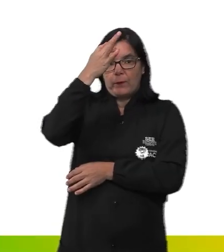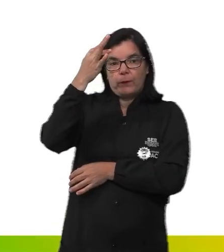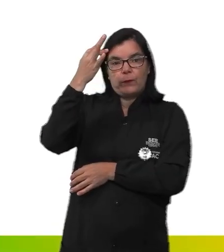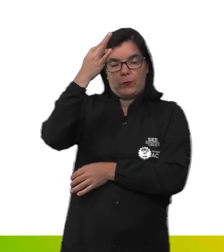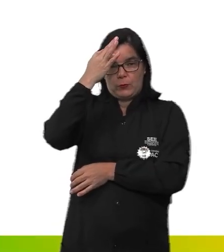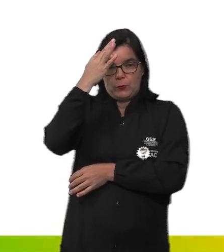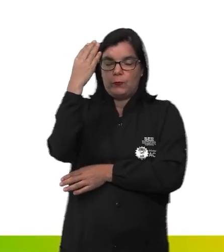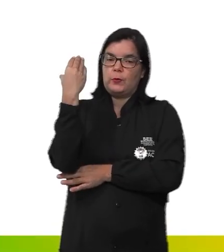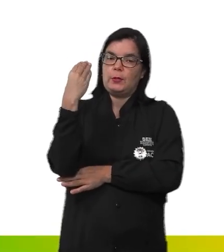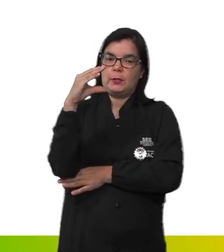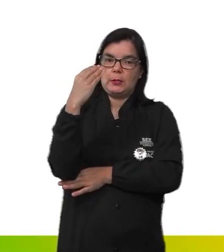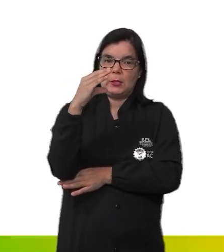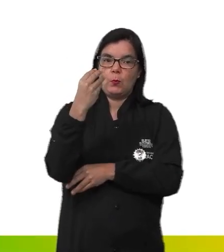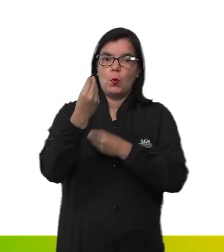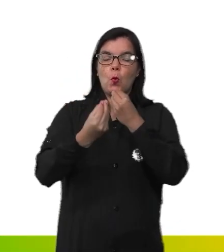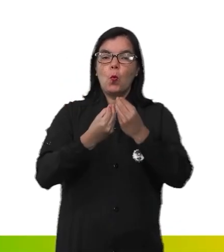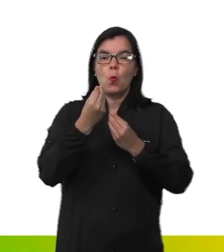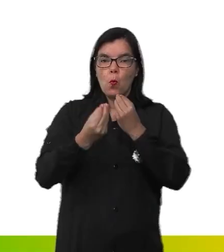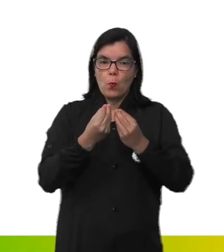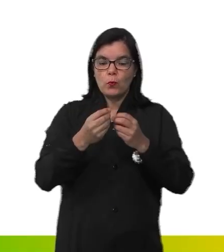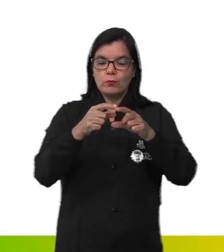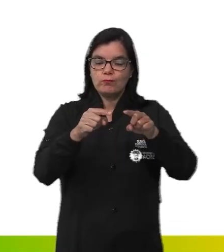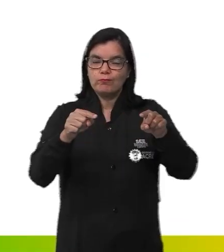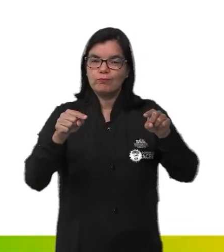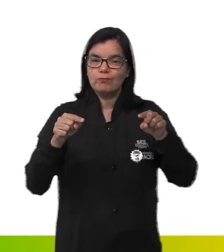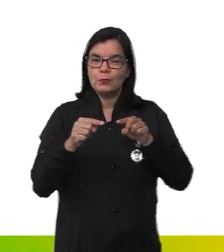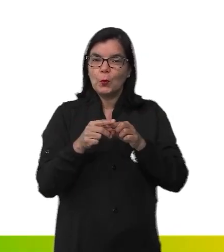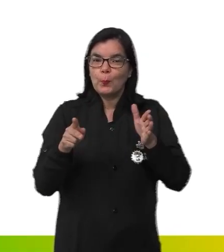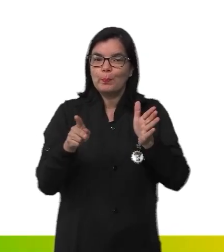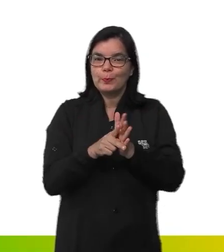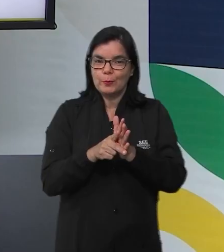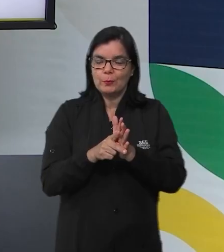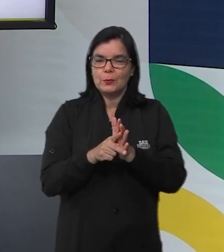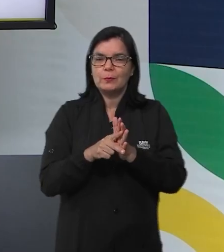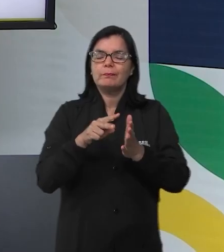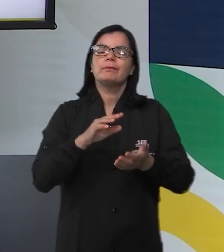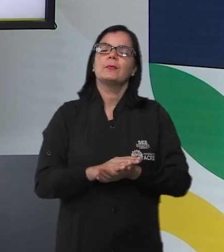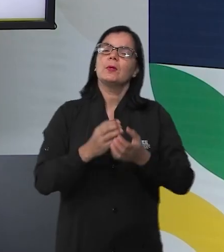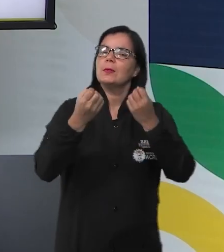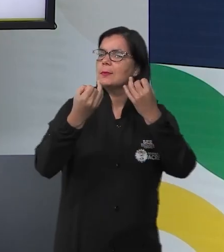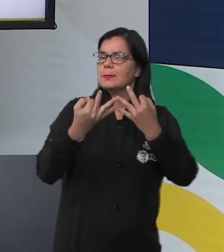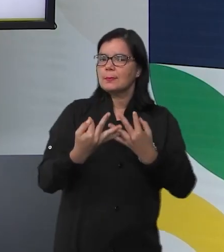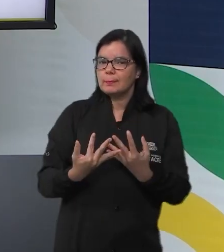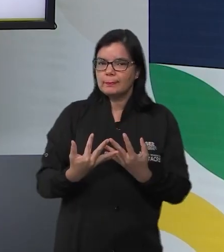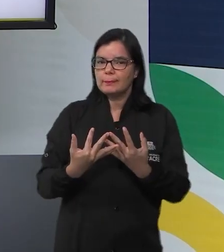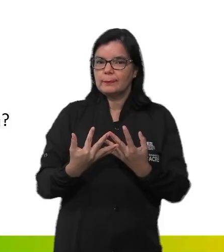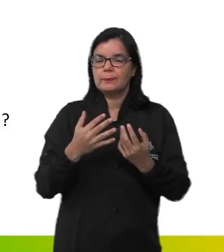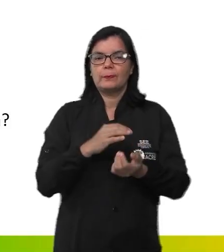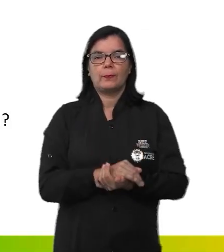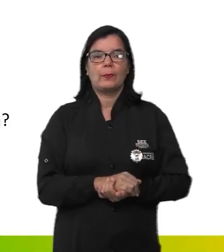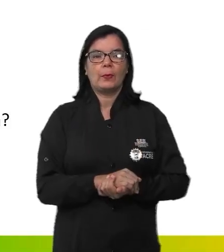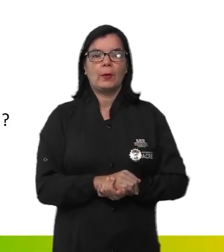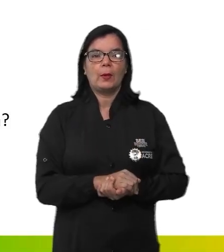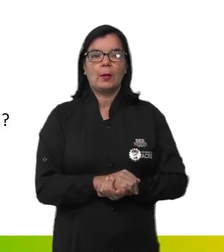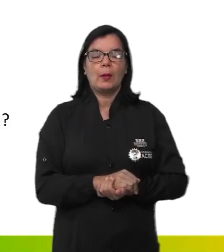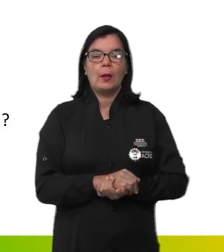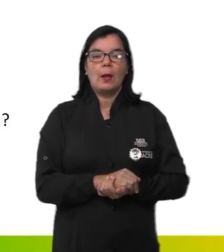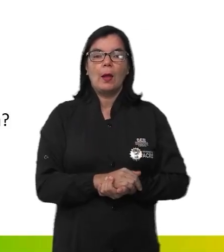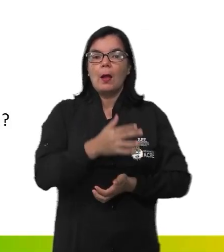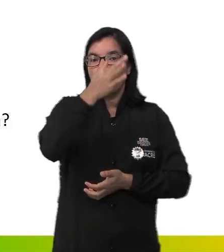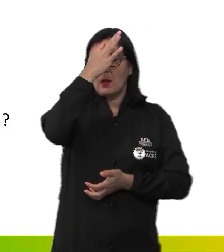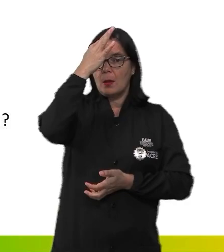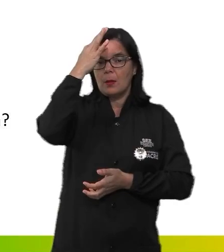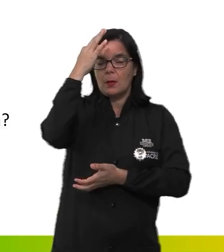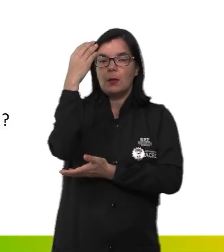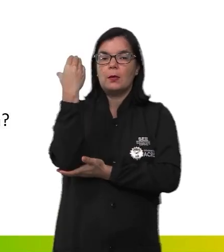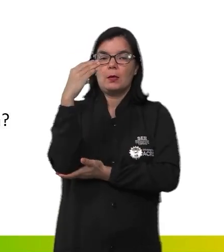da filosofia da ciência como campo específico. E o que ela me fala? Olha só. A